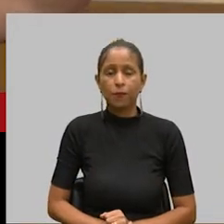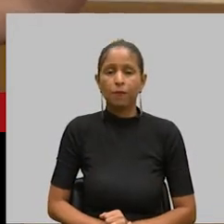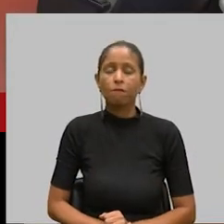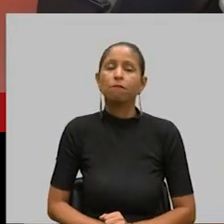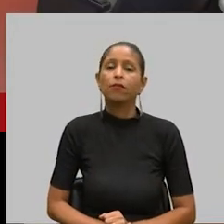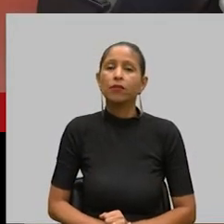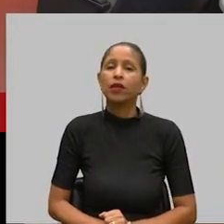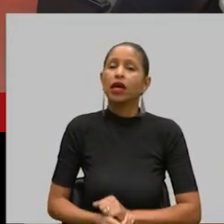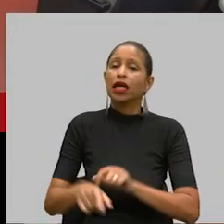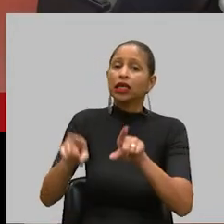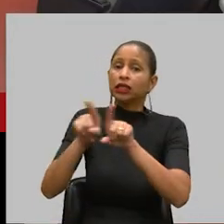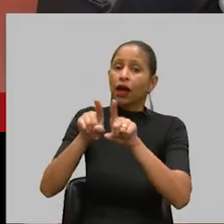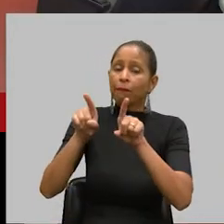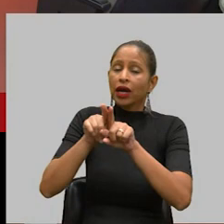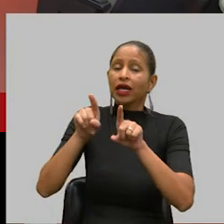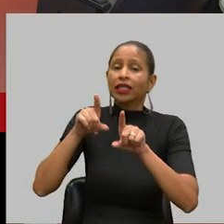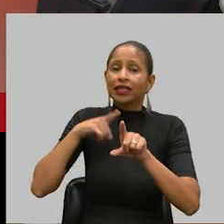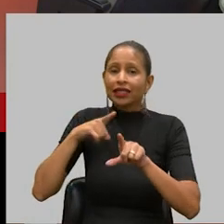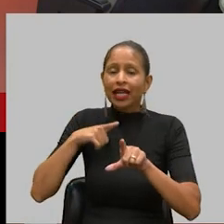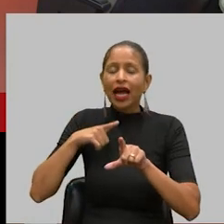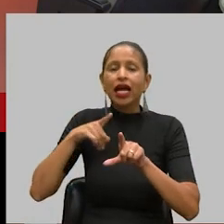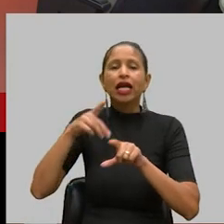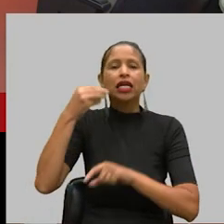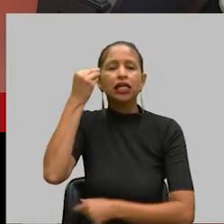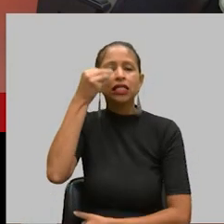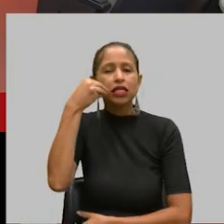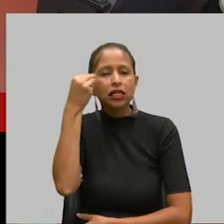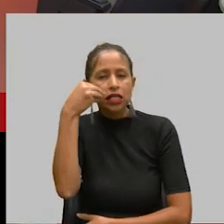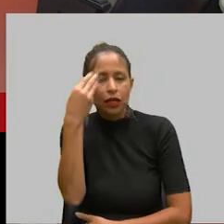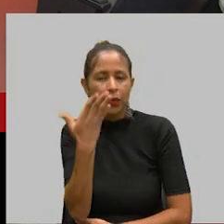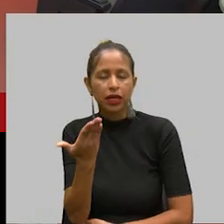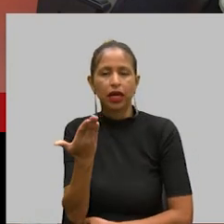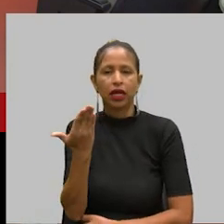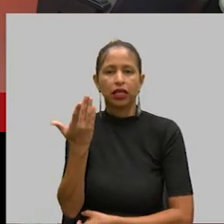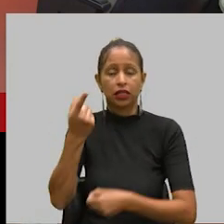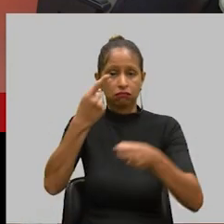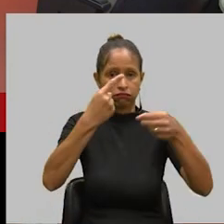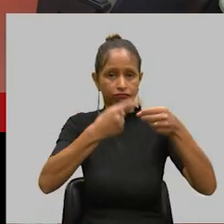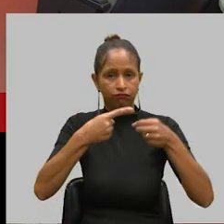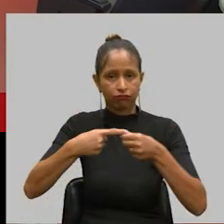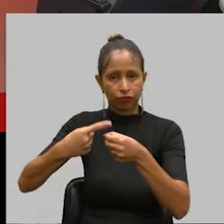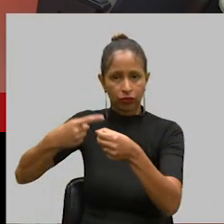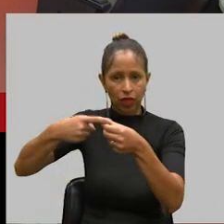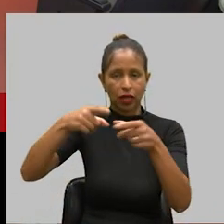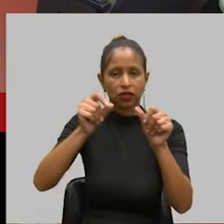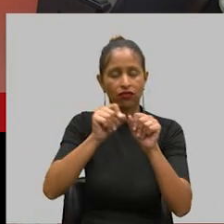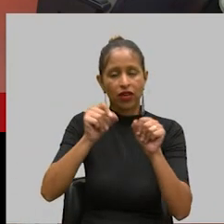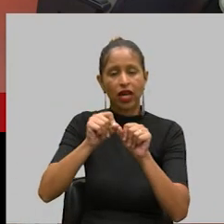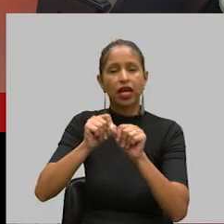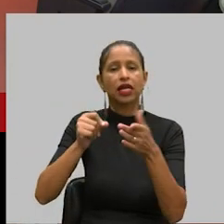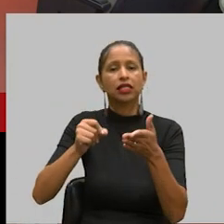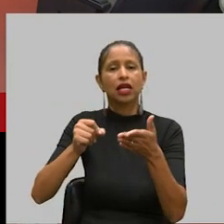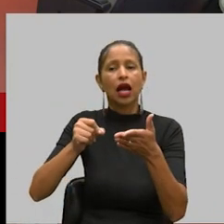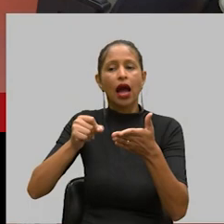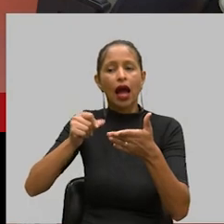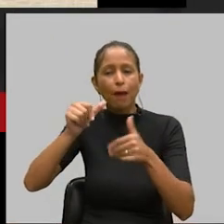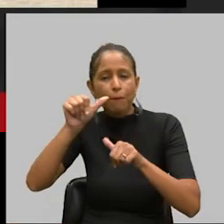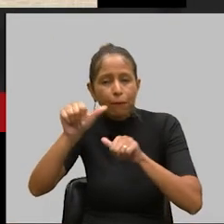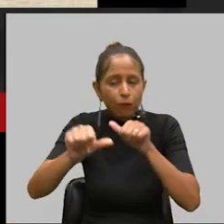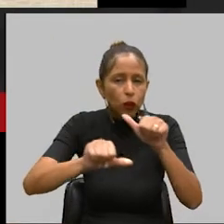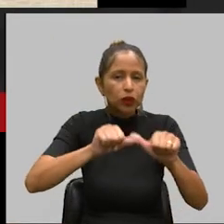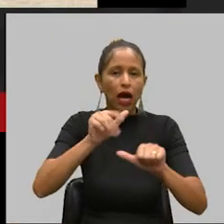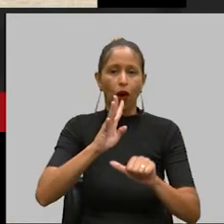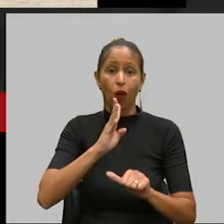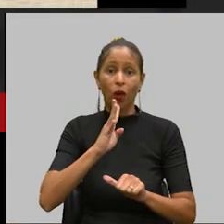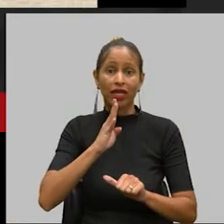né Nós temos as as experiências que vários municípios já fizeram resgatar essa materialidade conhecer